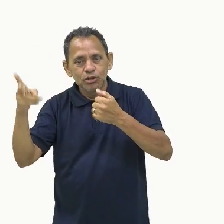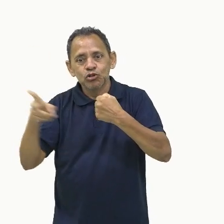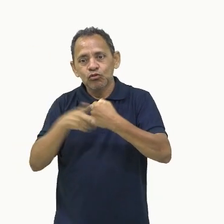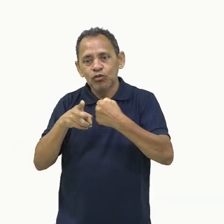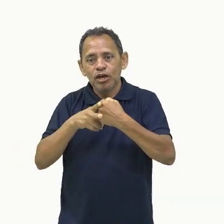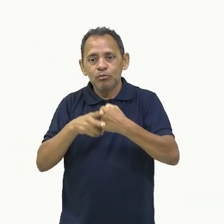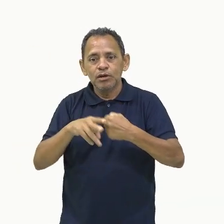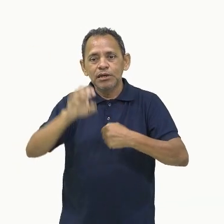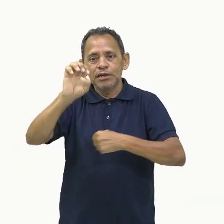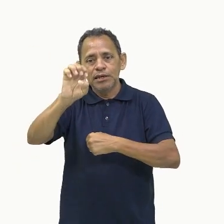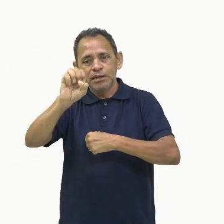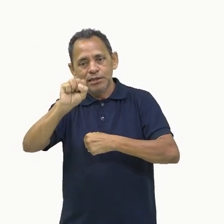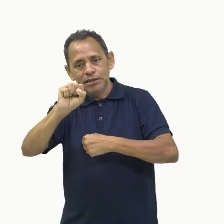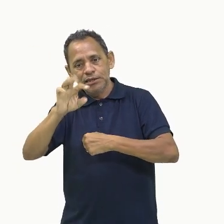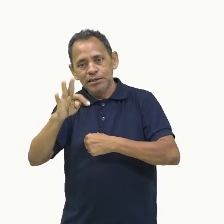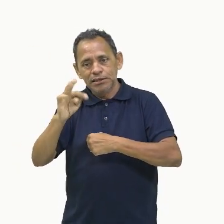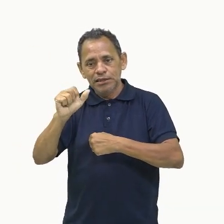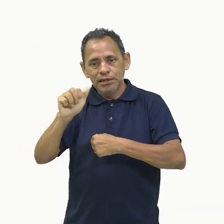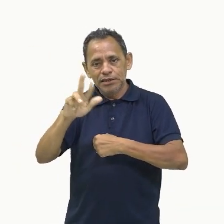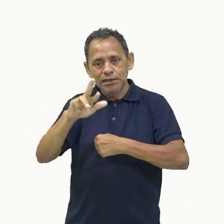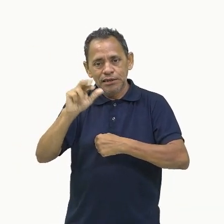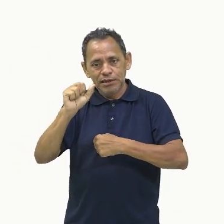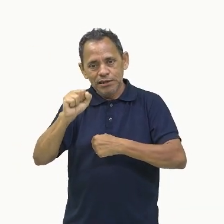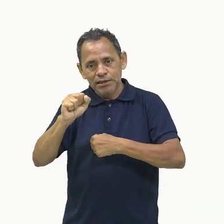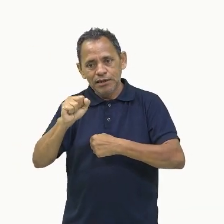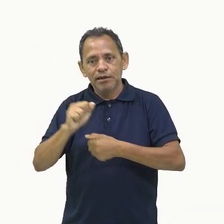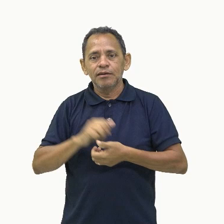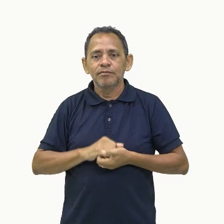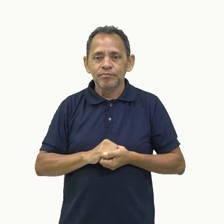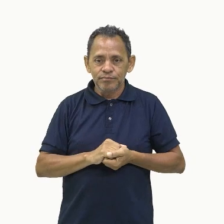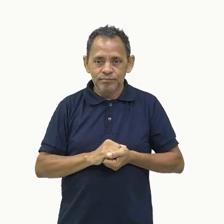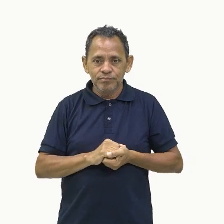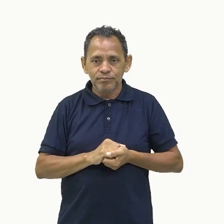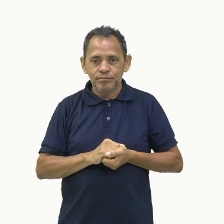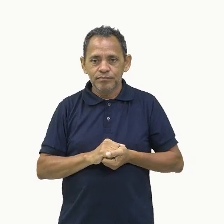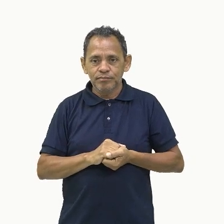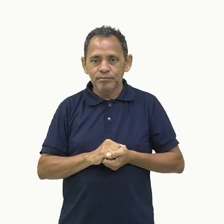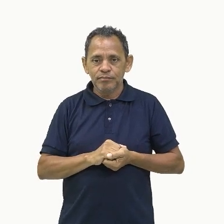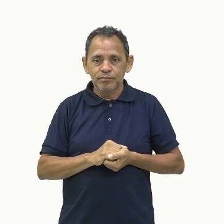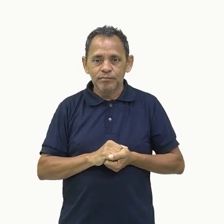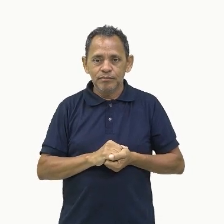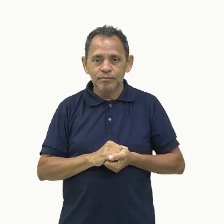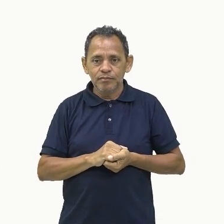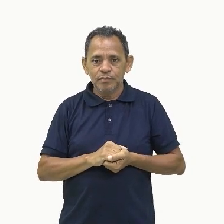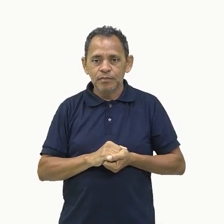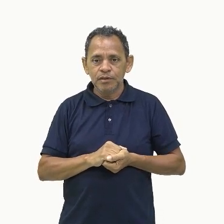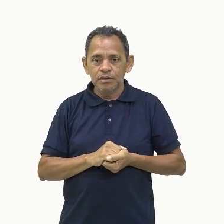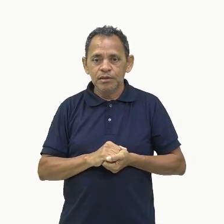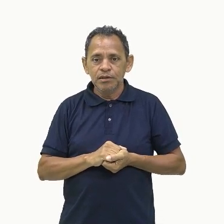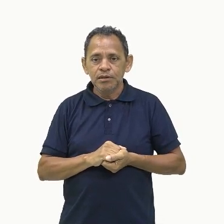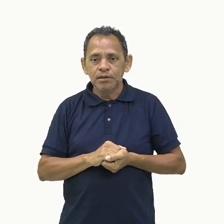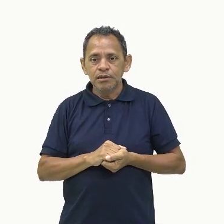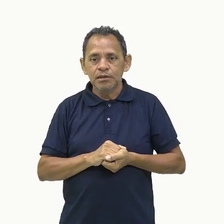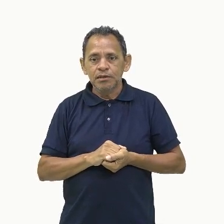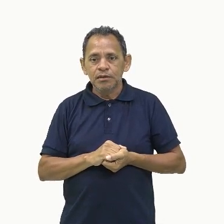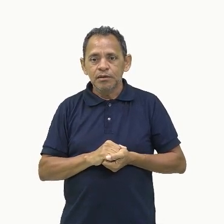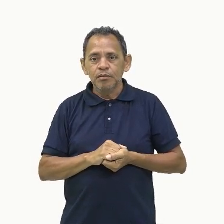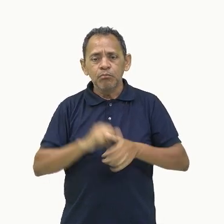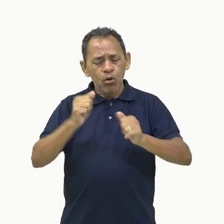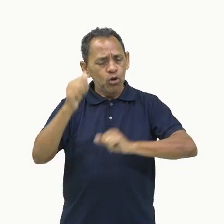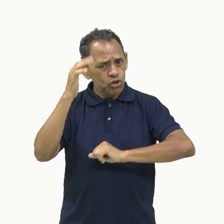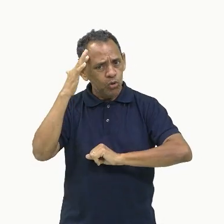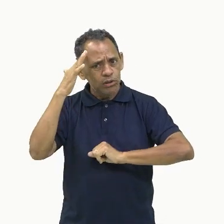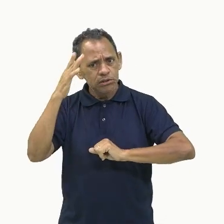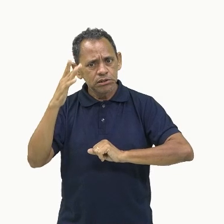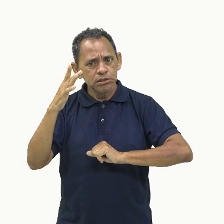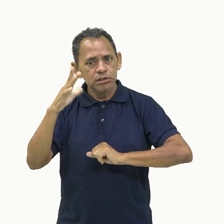estará, né? Estará e estará. E, ainda que isso tenha acontecido, o